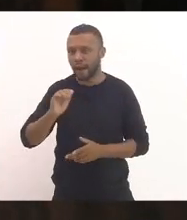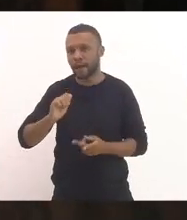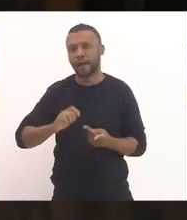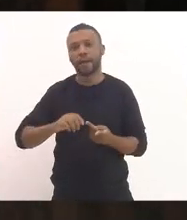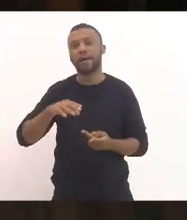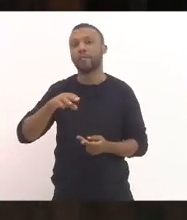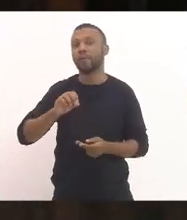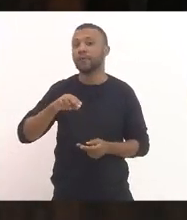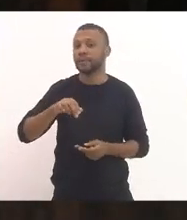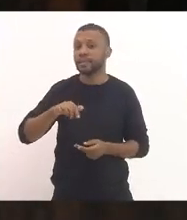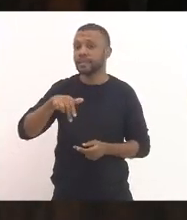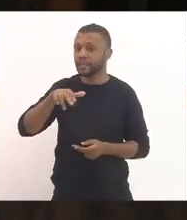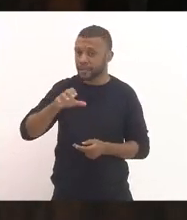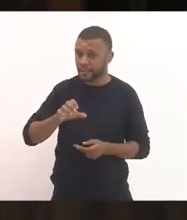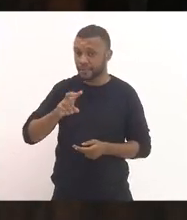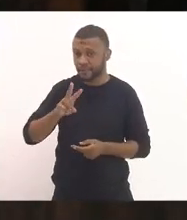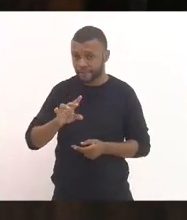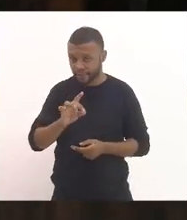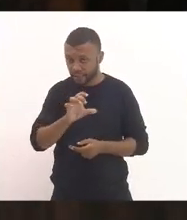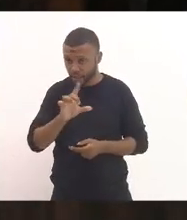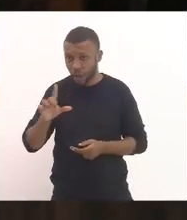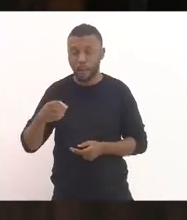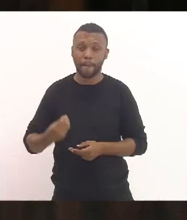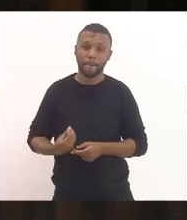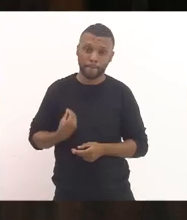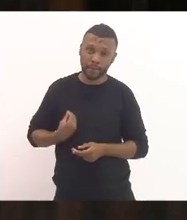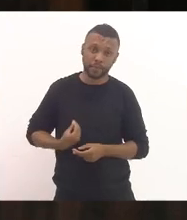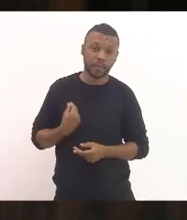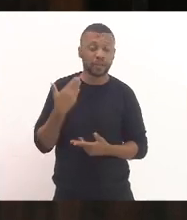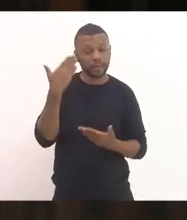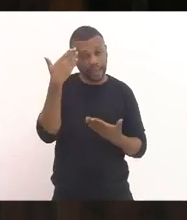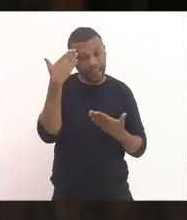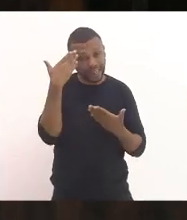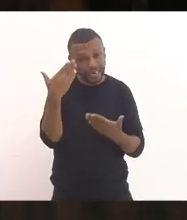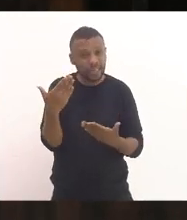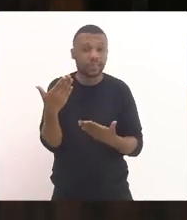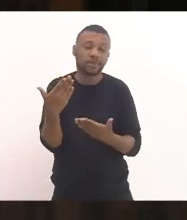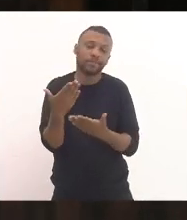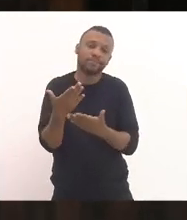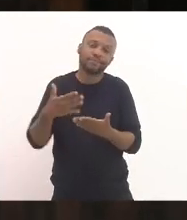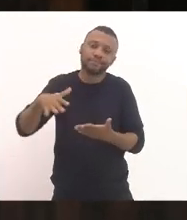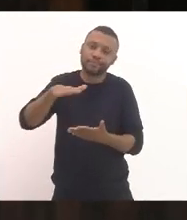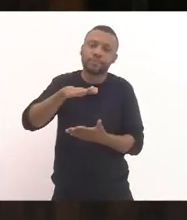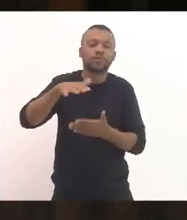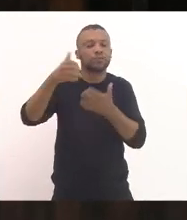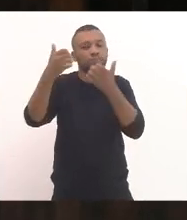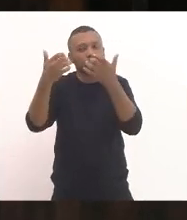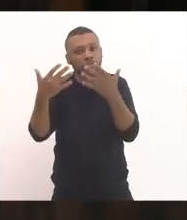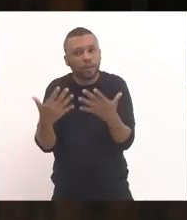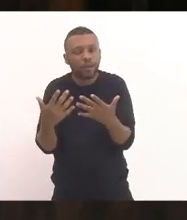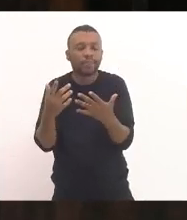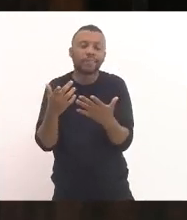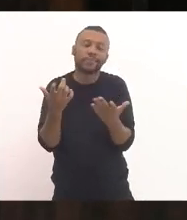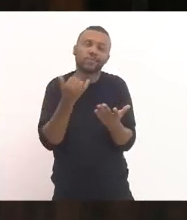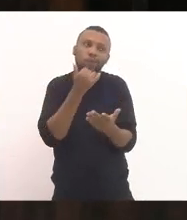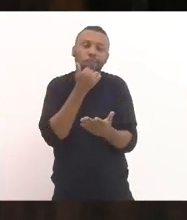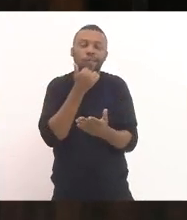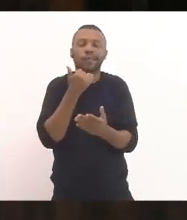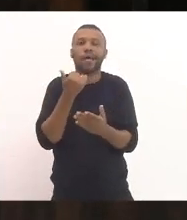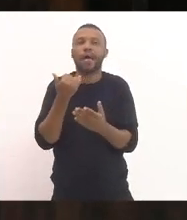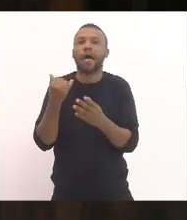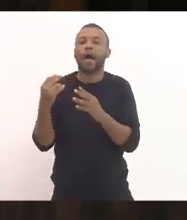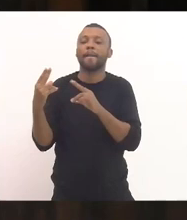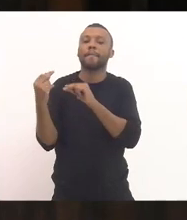Monique Vidal presente aqui é agradecer e ressaltar tava usando o áudio de novo aí